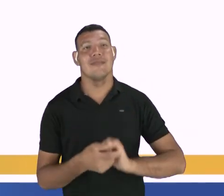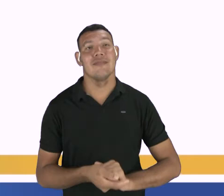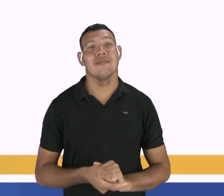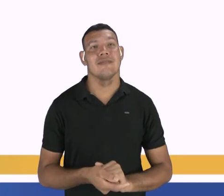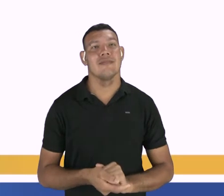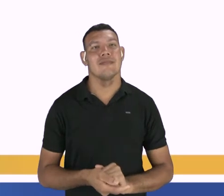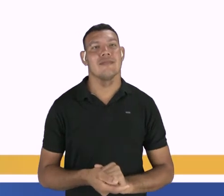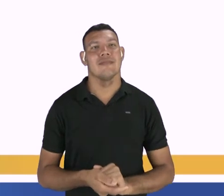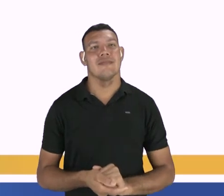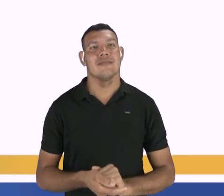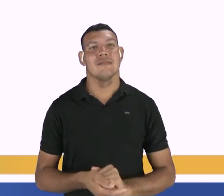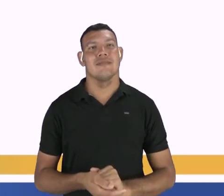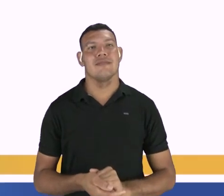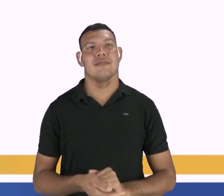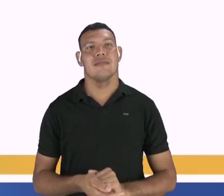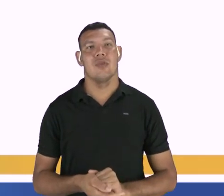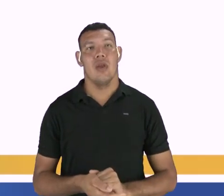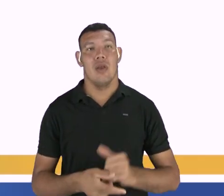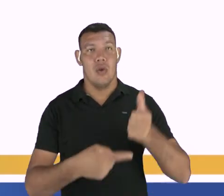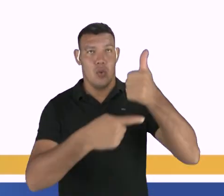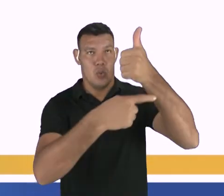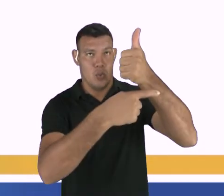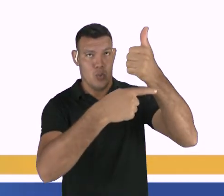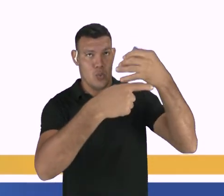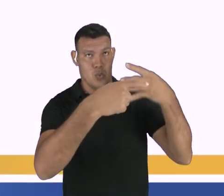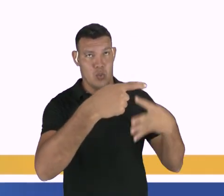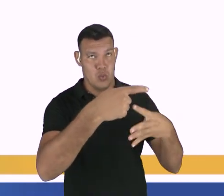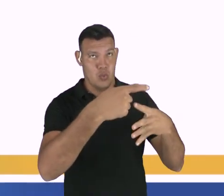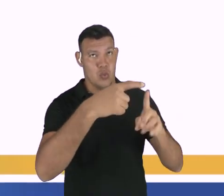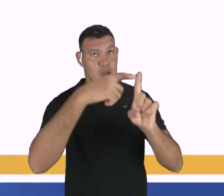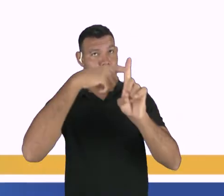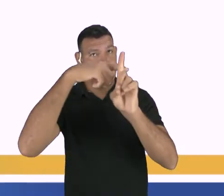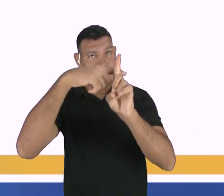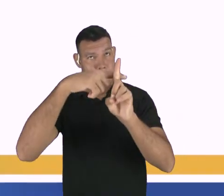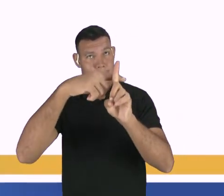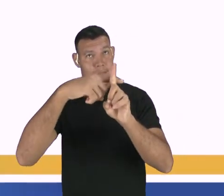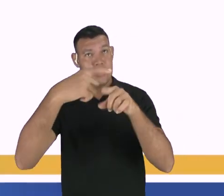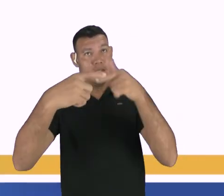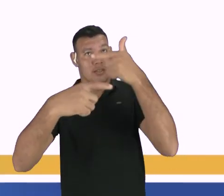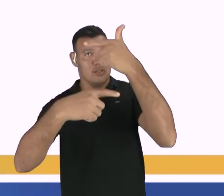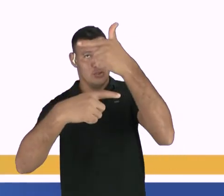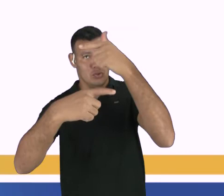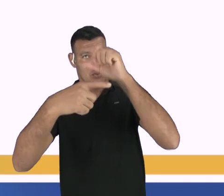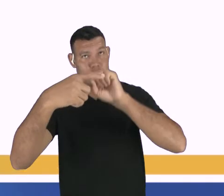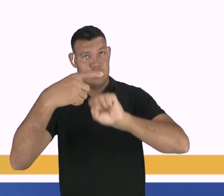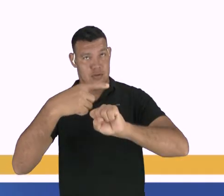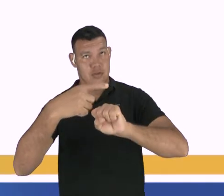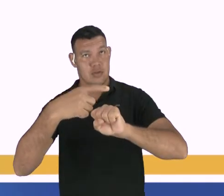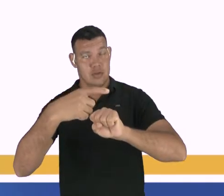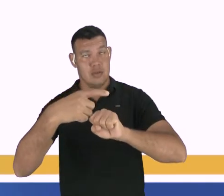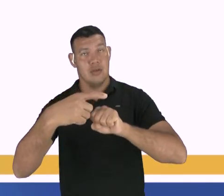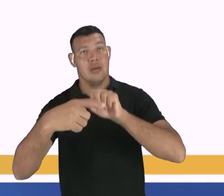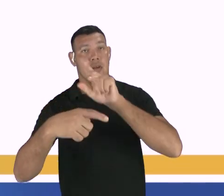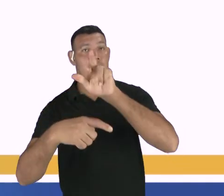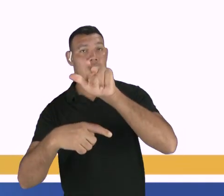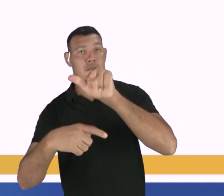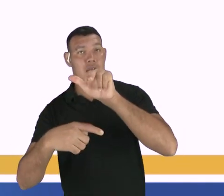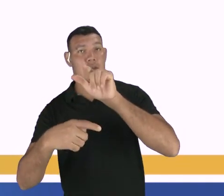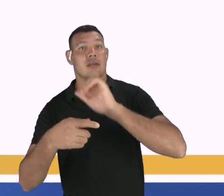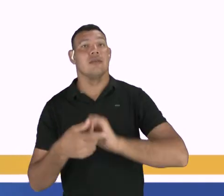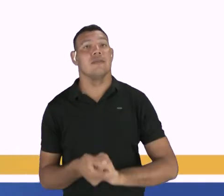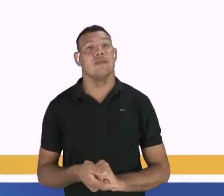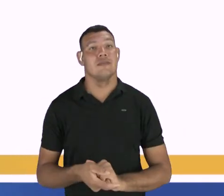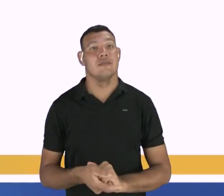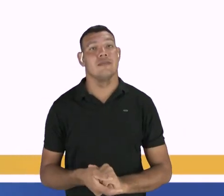aqui? Então, 1/4 mais 1/8, né, mais 2/8, desculpa. Para me somar, eu calculei o MMC